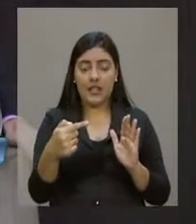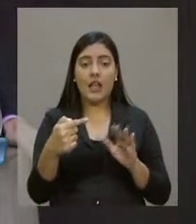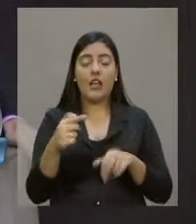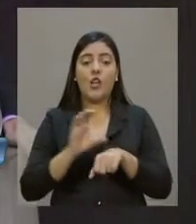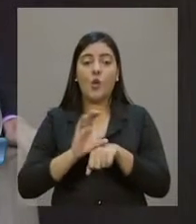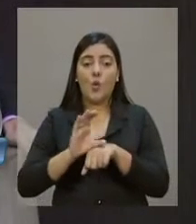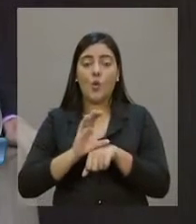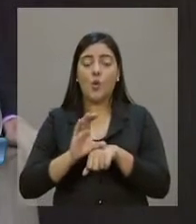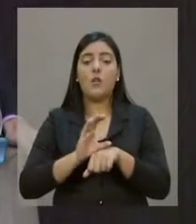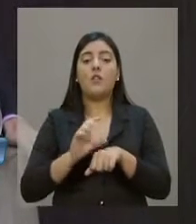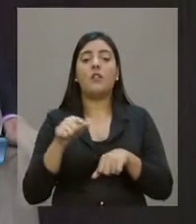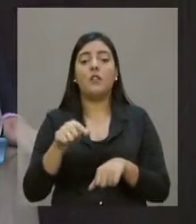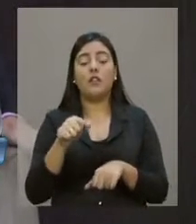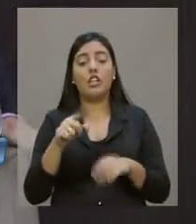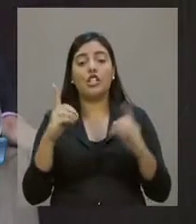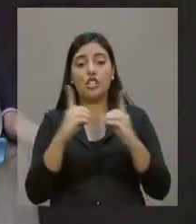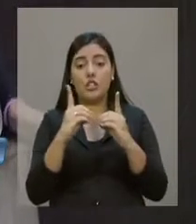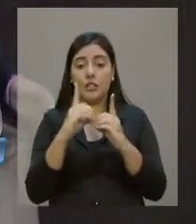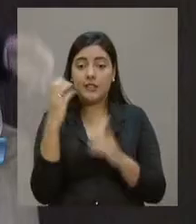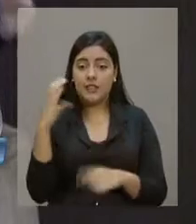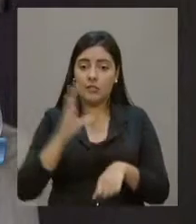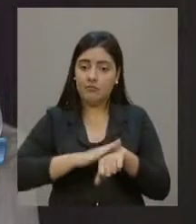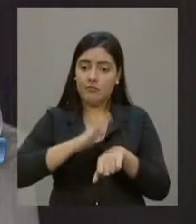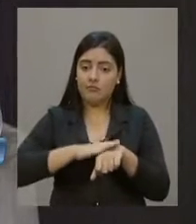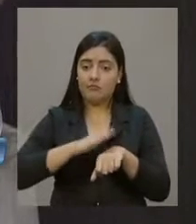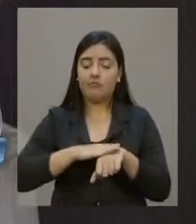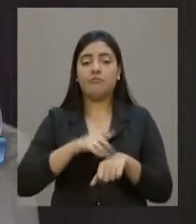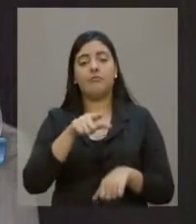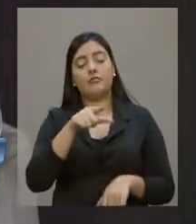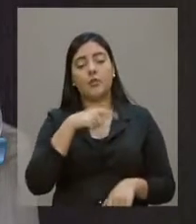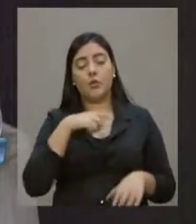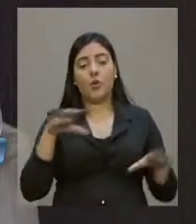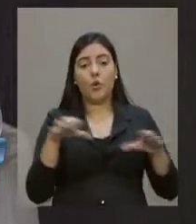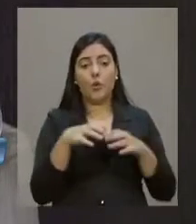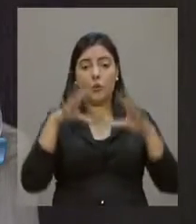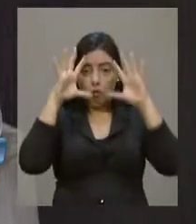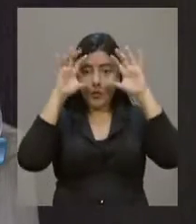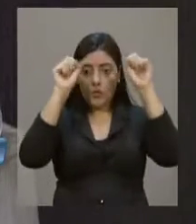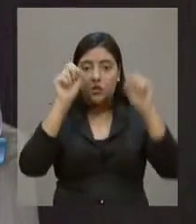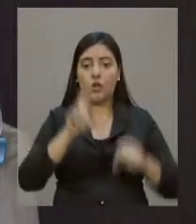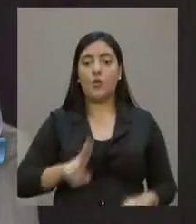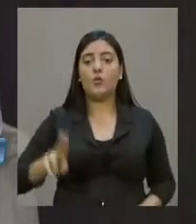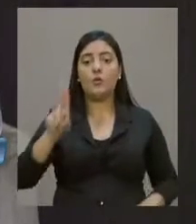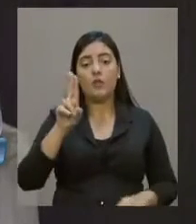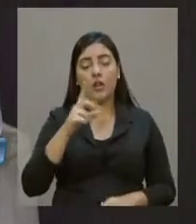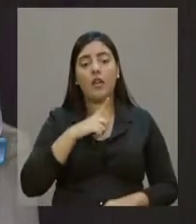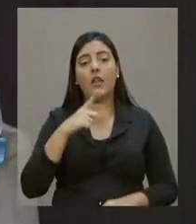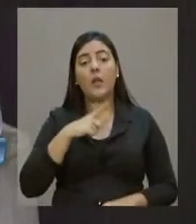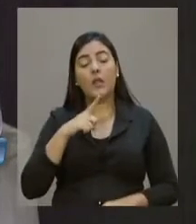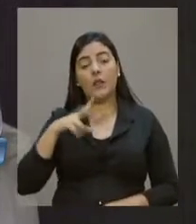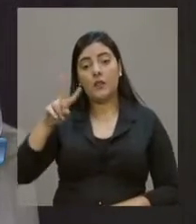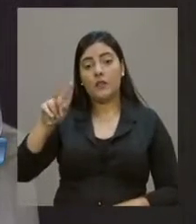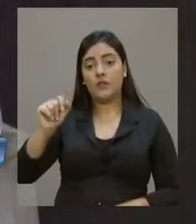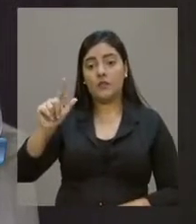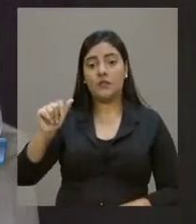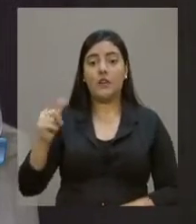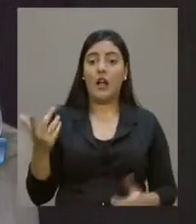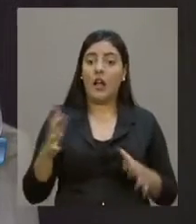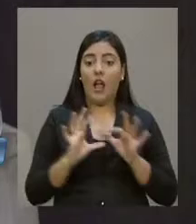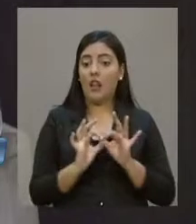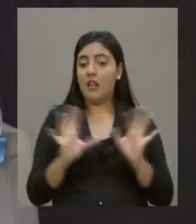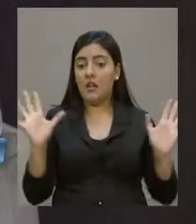sua autonomia didático-científica, ela, através do seu conselho universitário, ela diz, olha, eu tenho vagas não